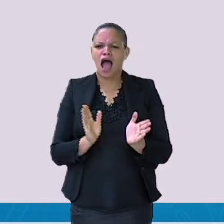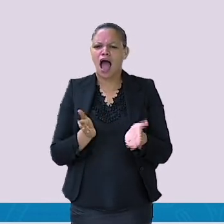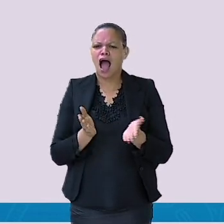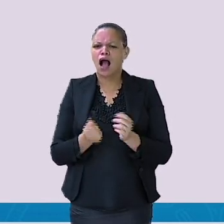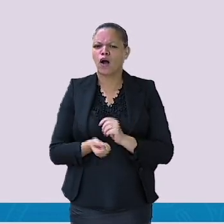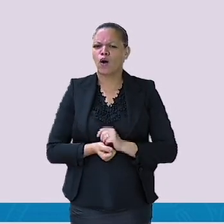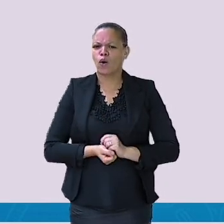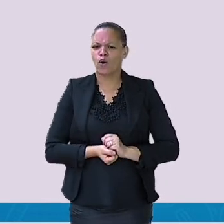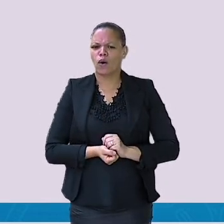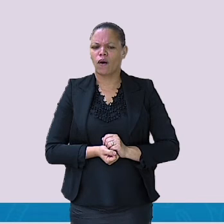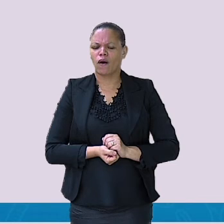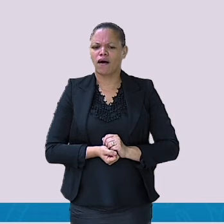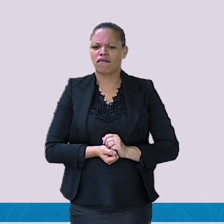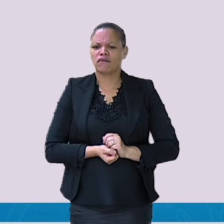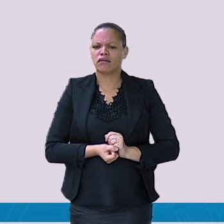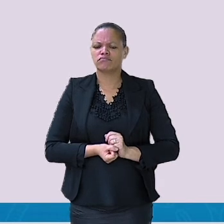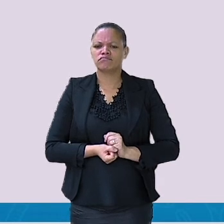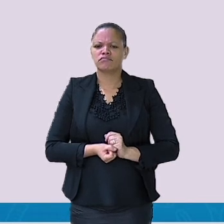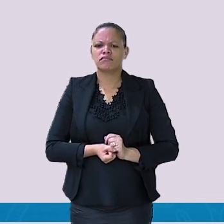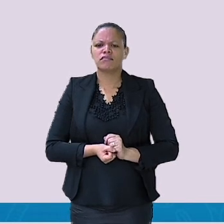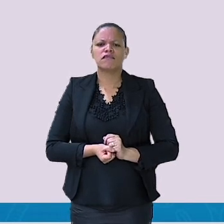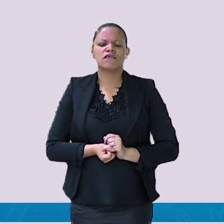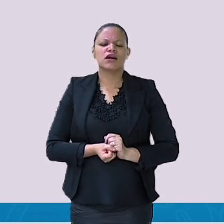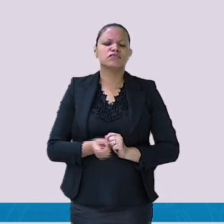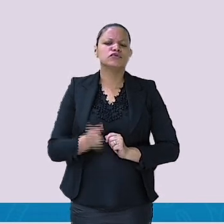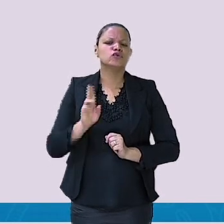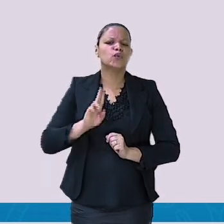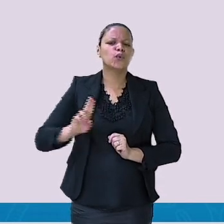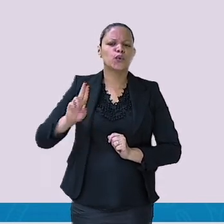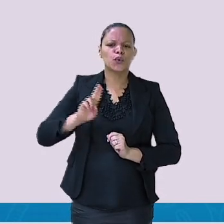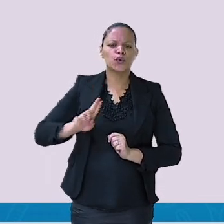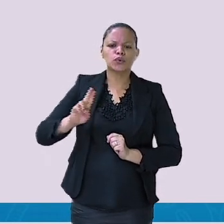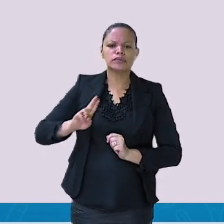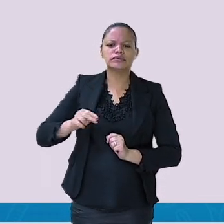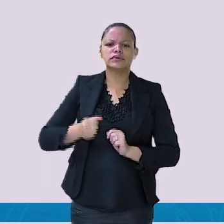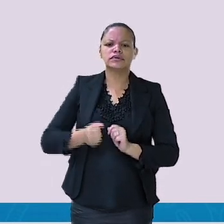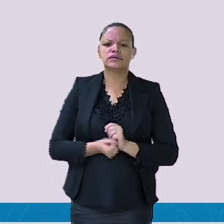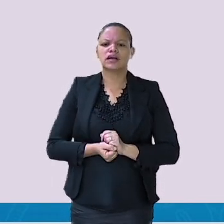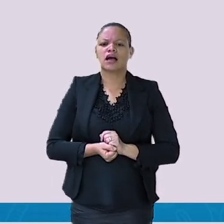tenho, foi me dado aqui na letra C. Então, eu vou começar colocando eles.